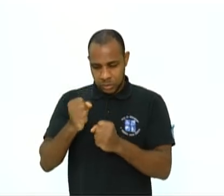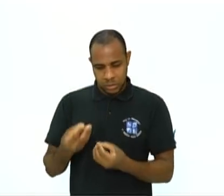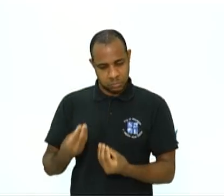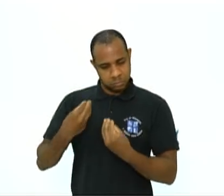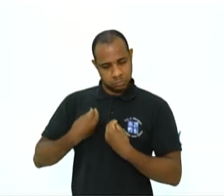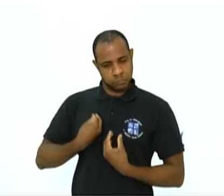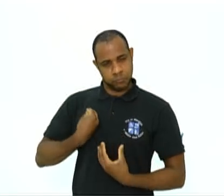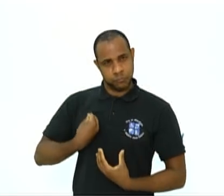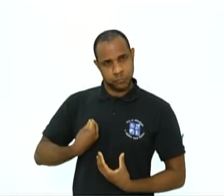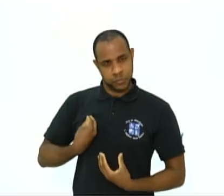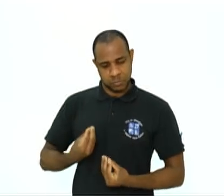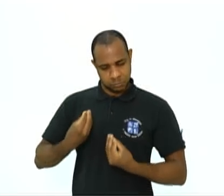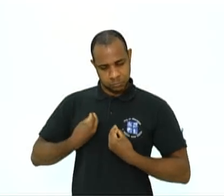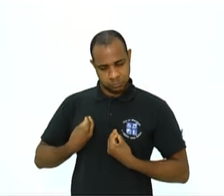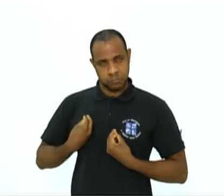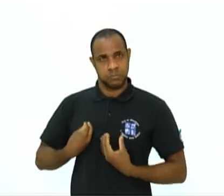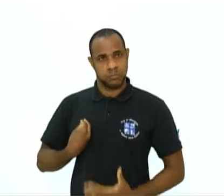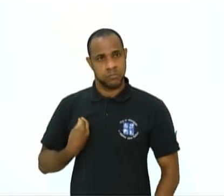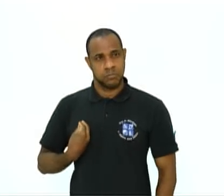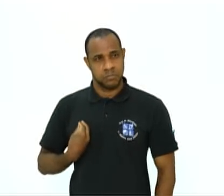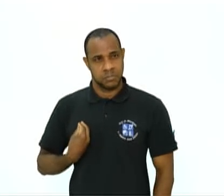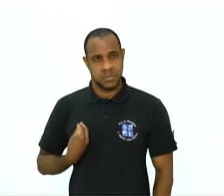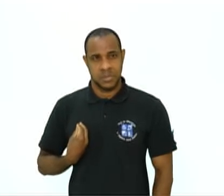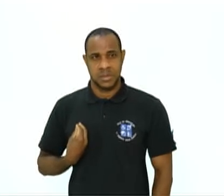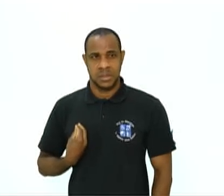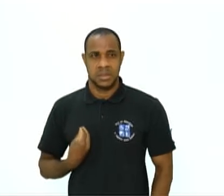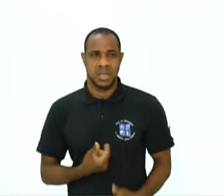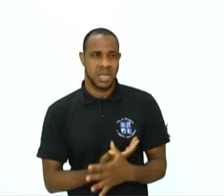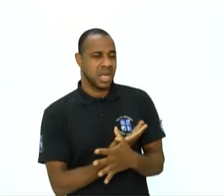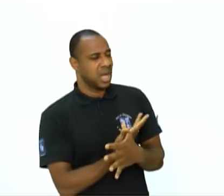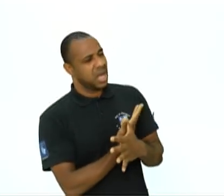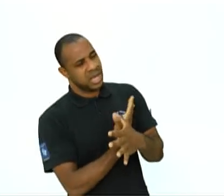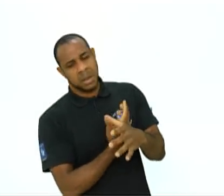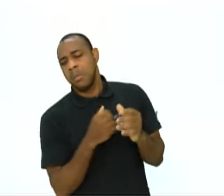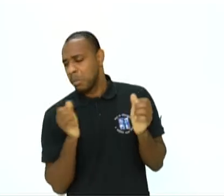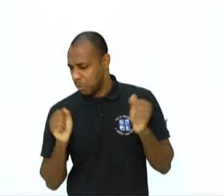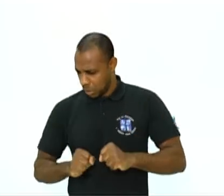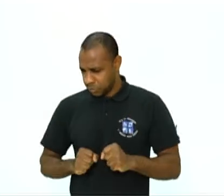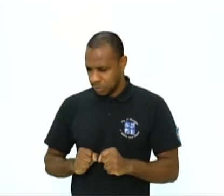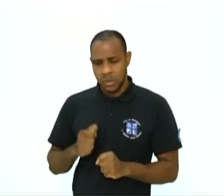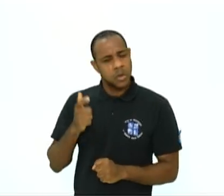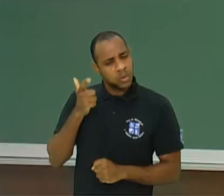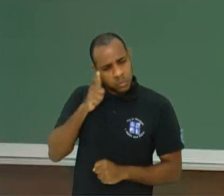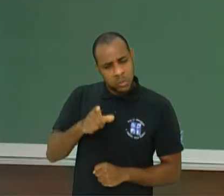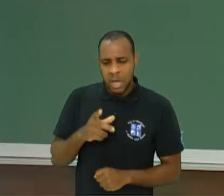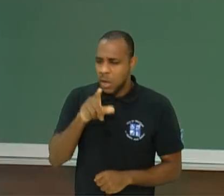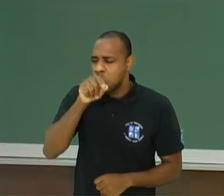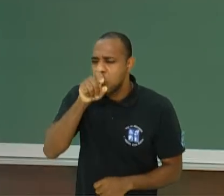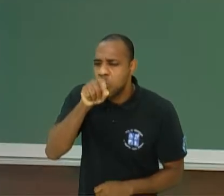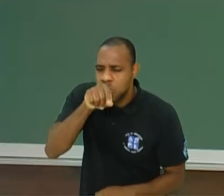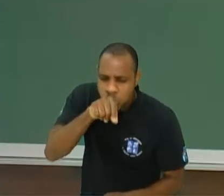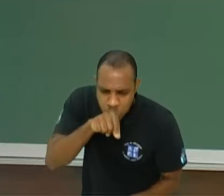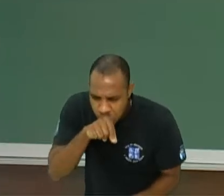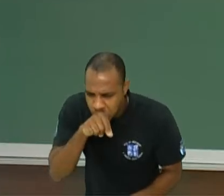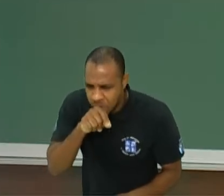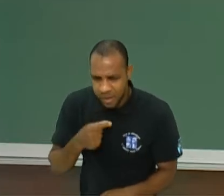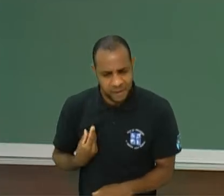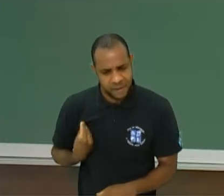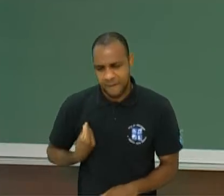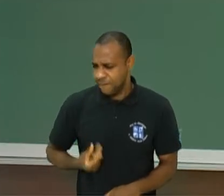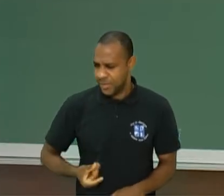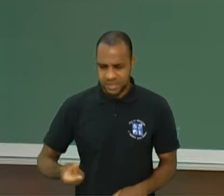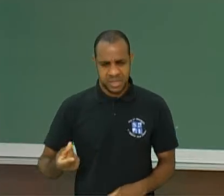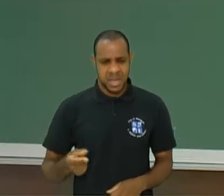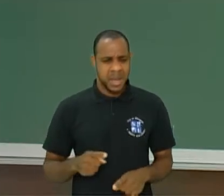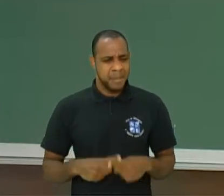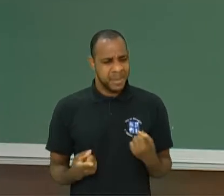né? A águia ela poderia ter continuado como galinha a vida inteira, né? E ela era feliz assim também. Mas será que ela